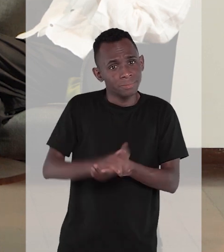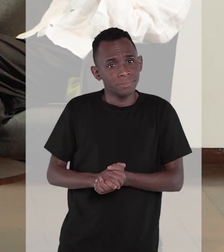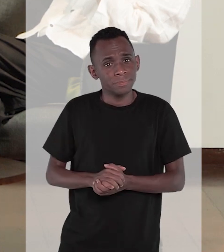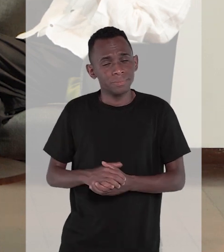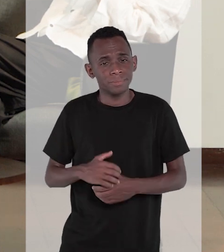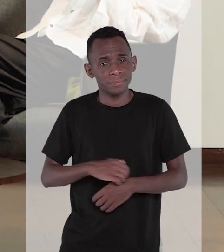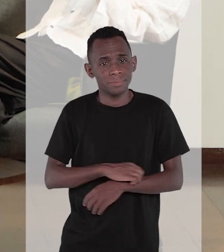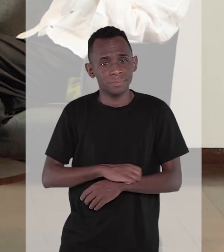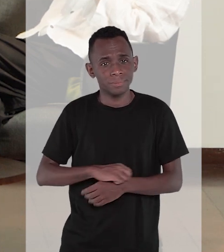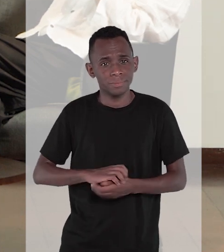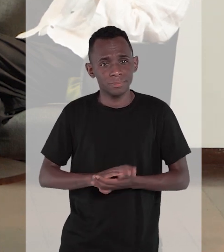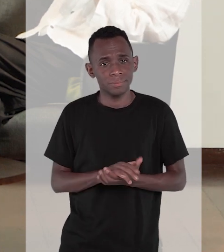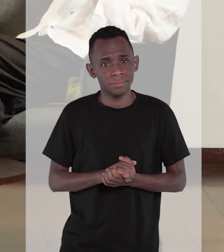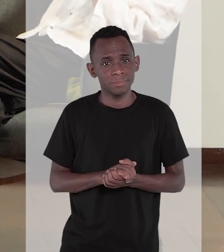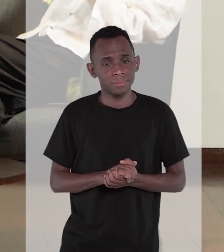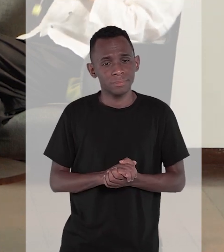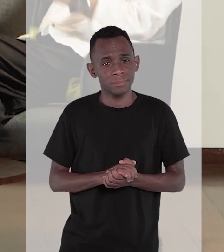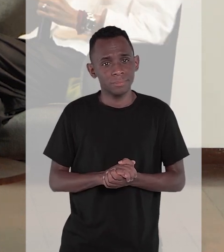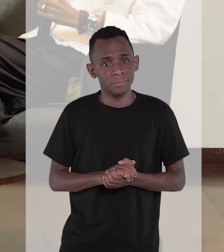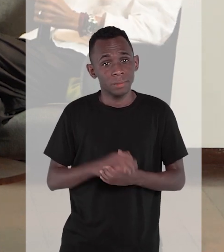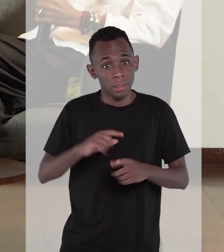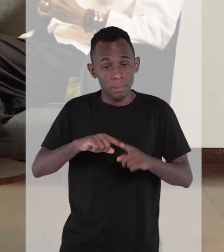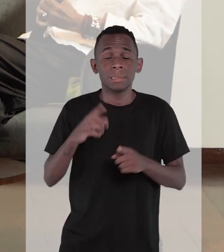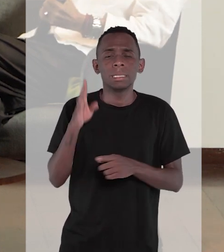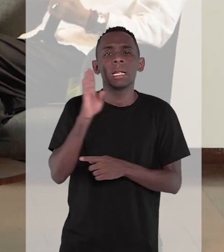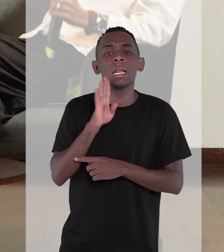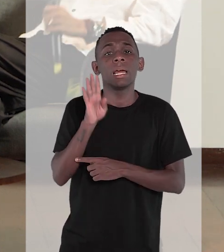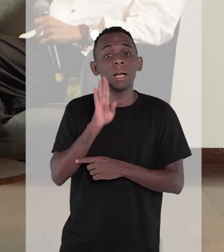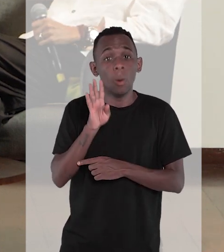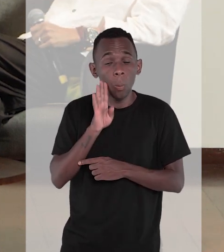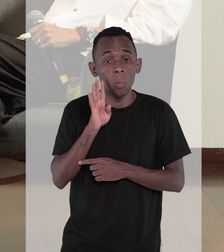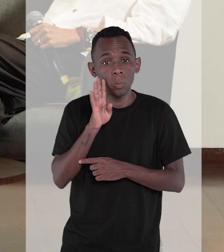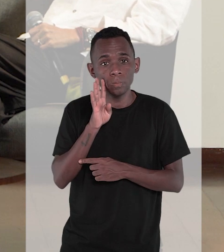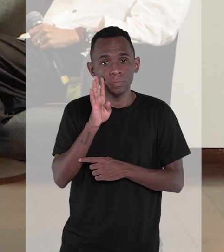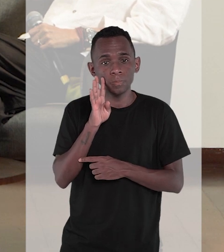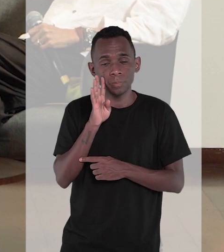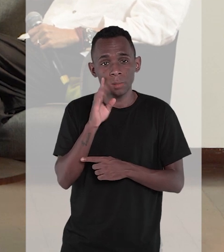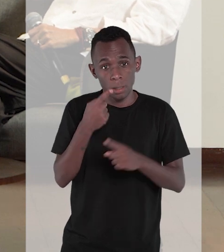imprimir. Droga. Mas é legal, assim, porque